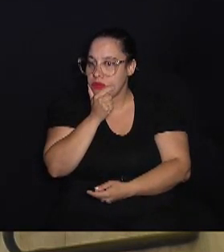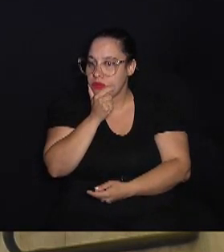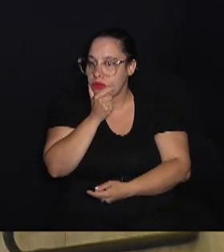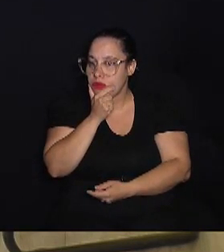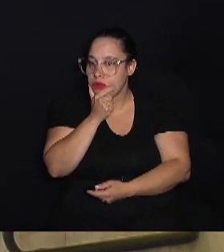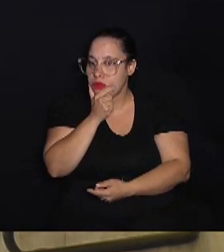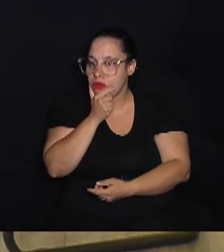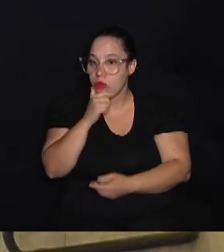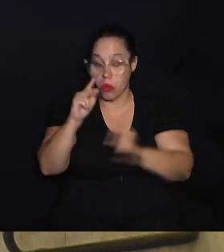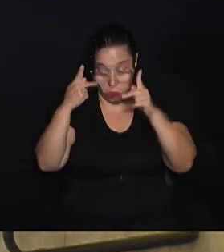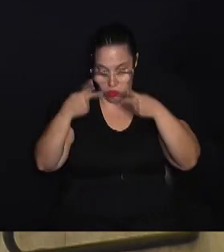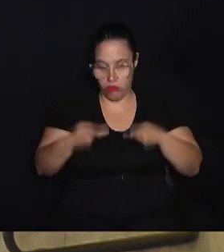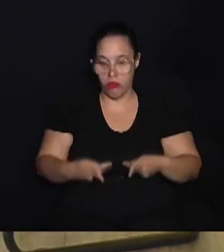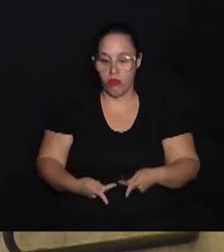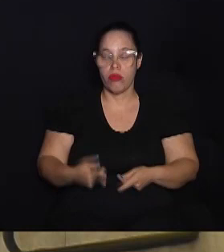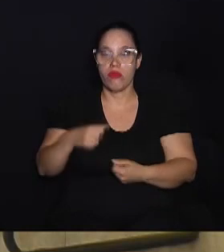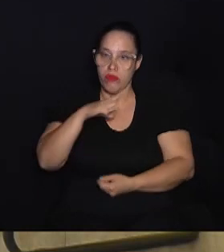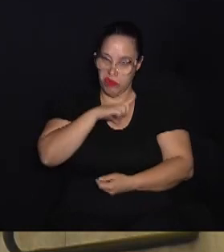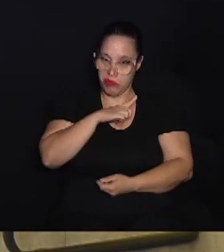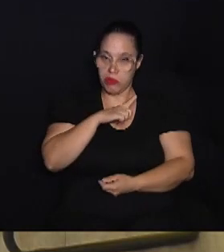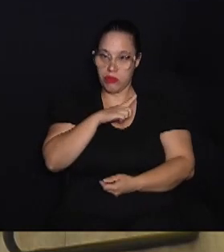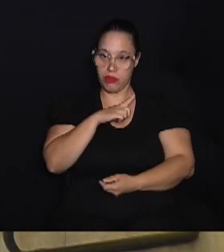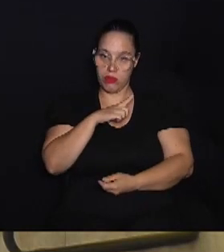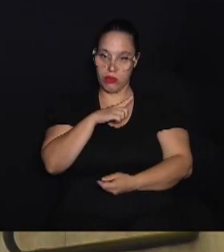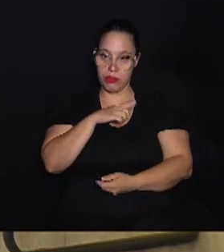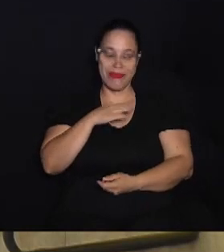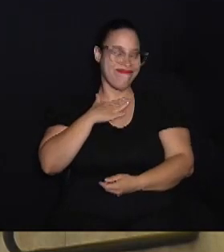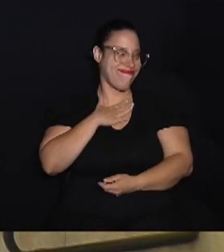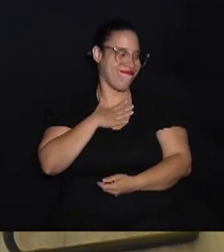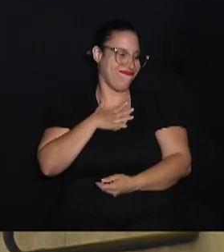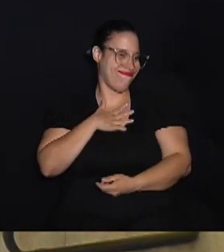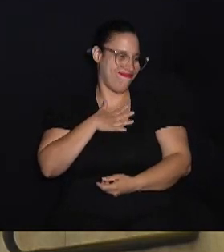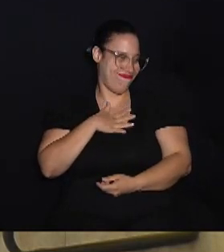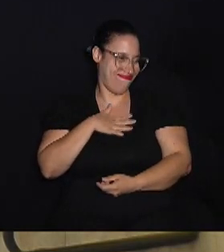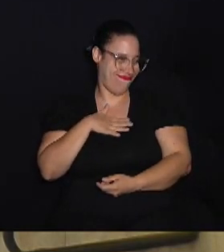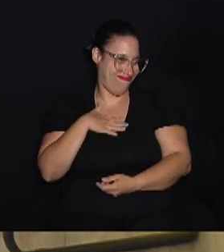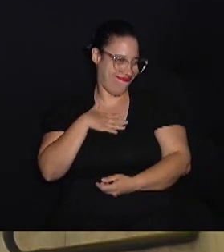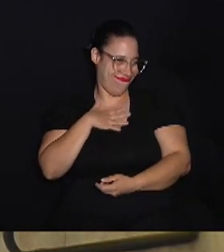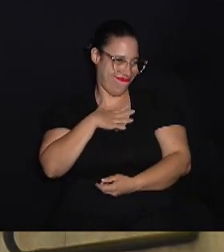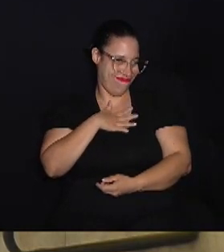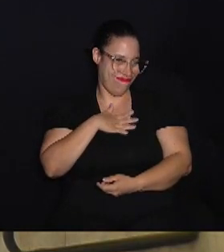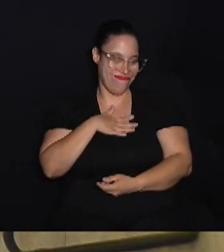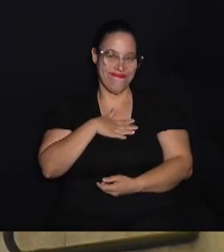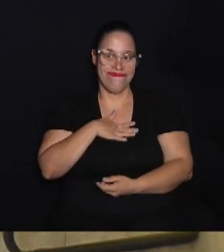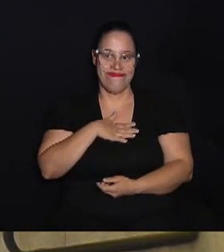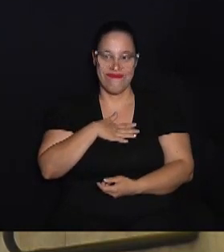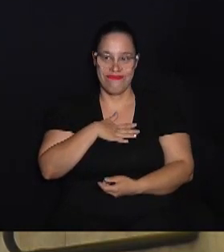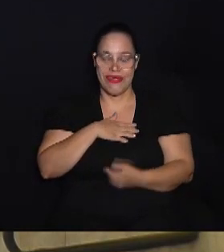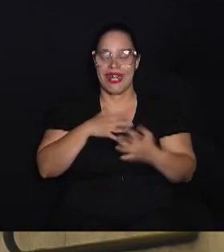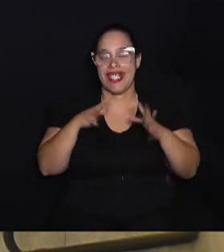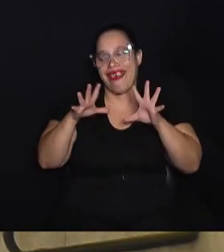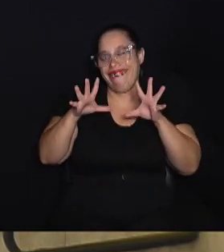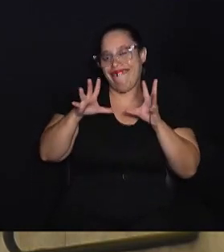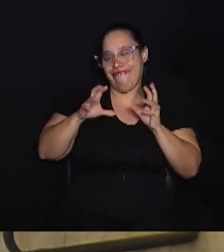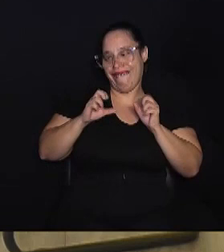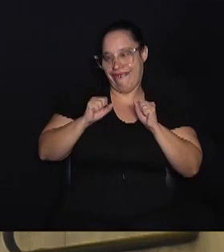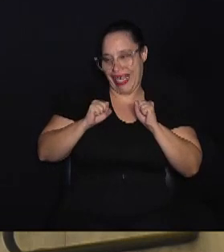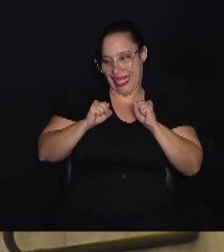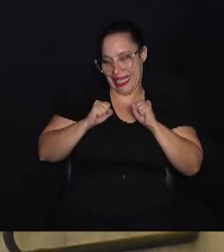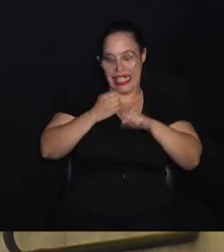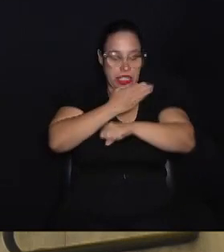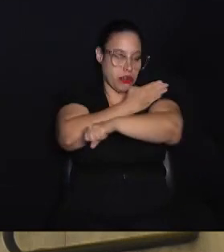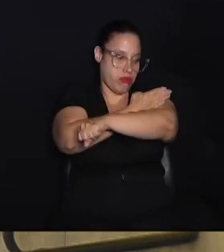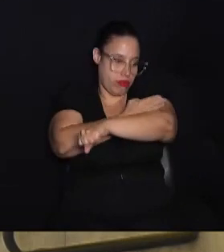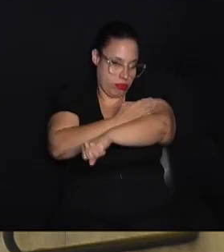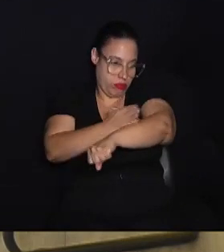o ser humano tem a gente gosta daquilo que a gente está confortável, né? Sim. Que a gente está